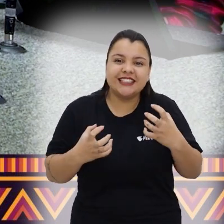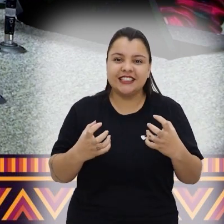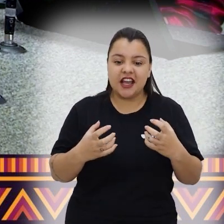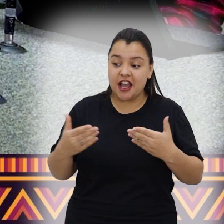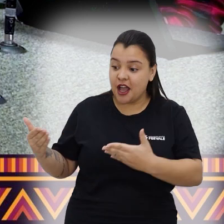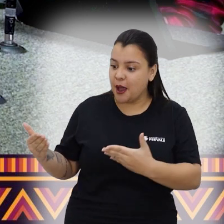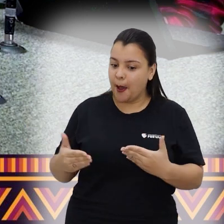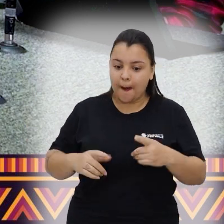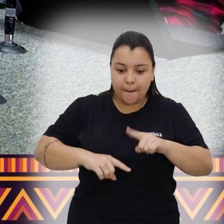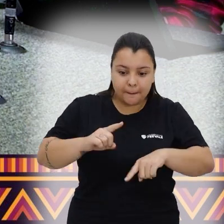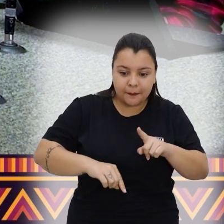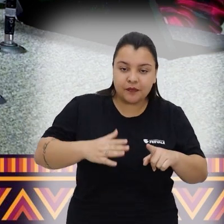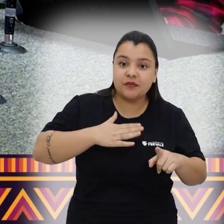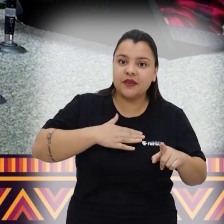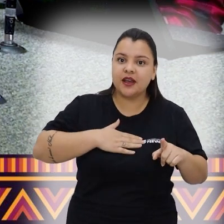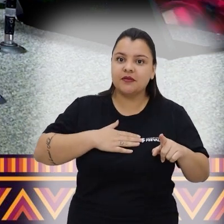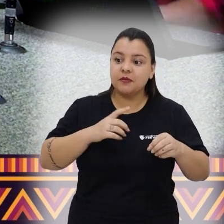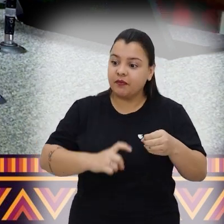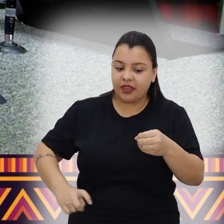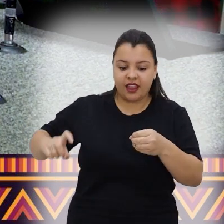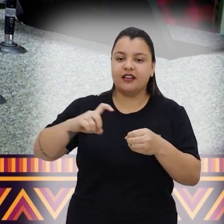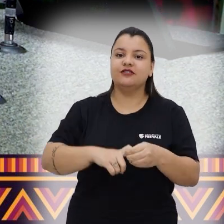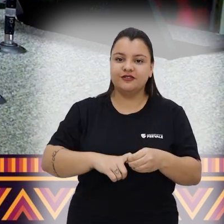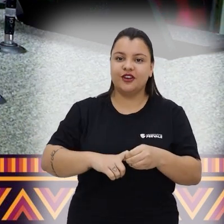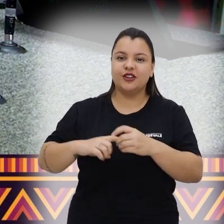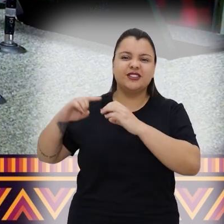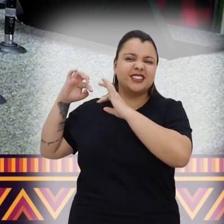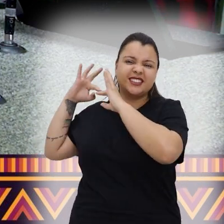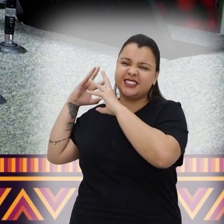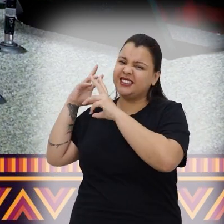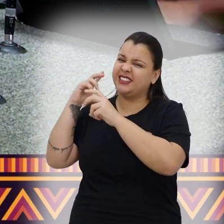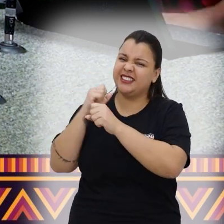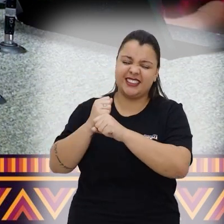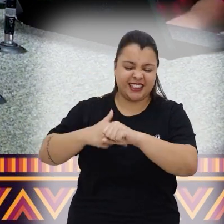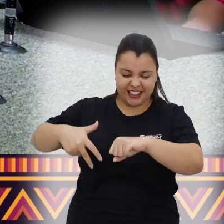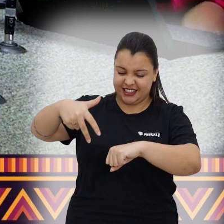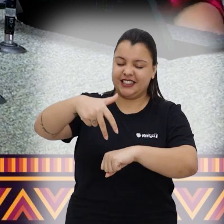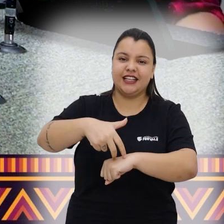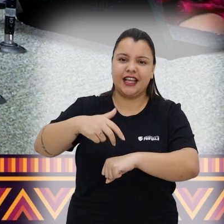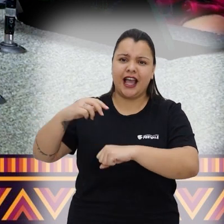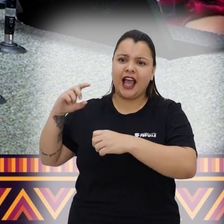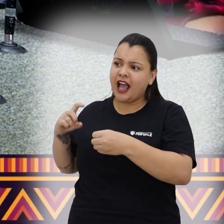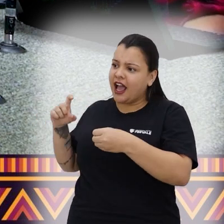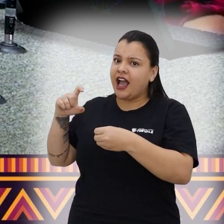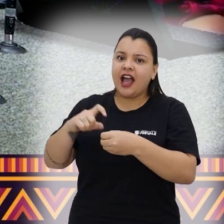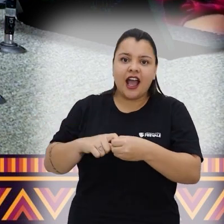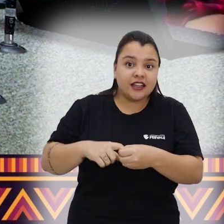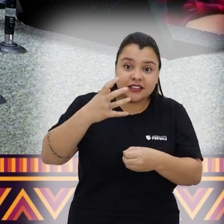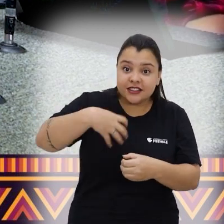para mim o retorno ao Baobá. Ele trouxe para mim de volta o rei Benhur.